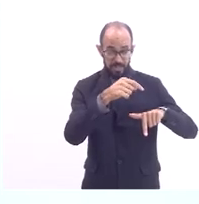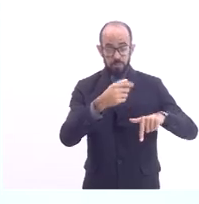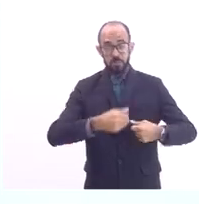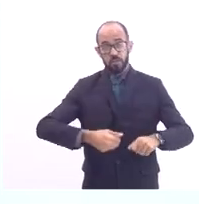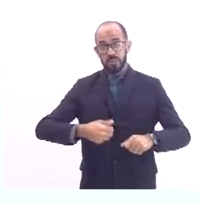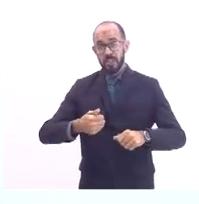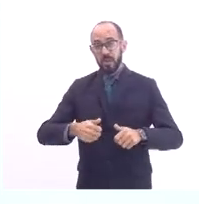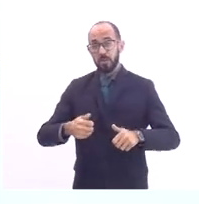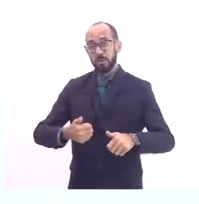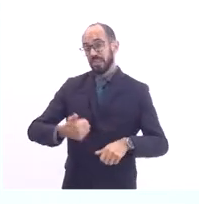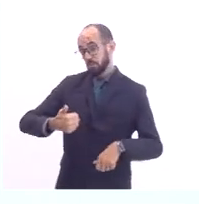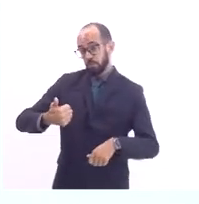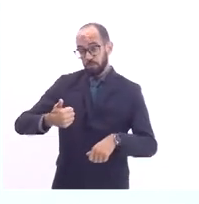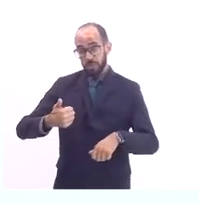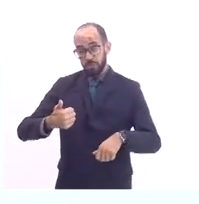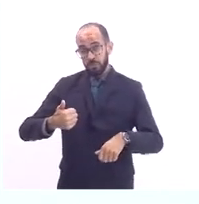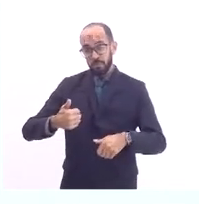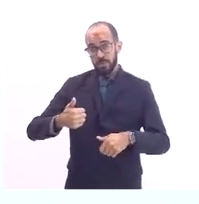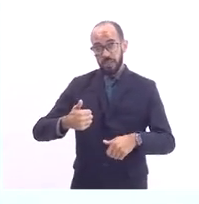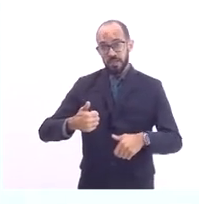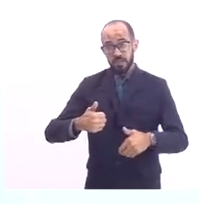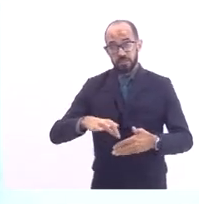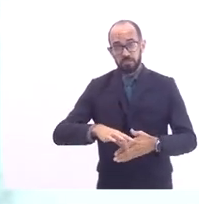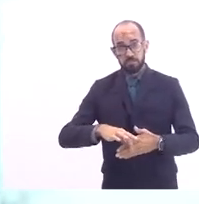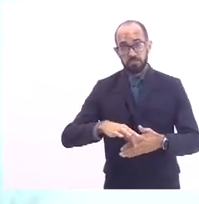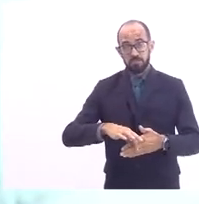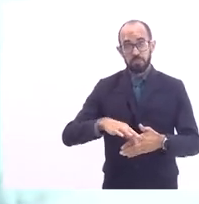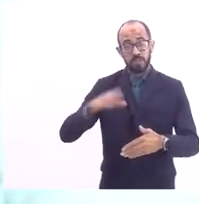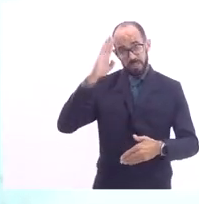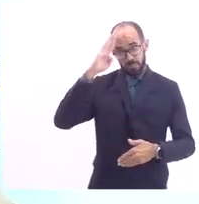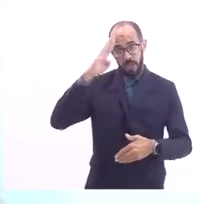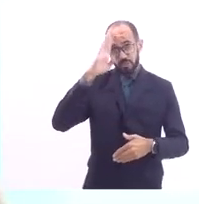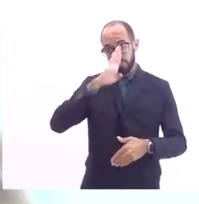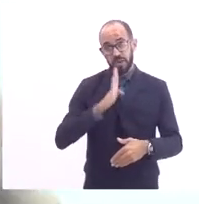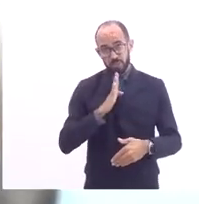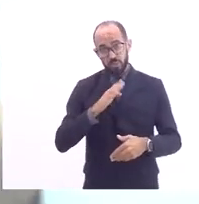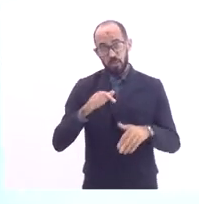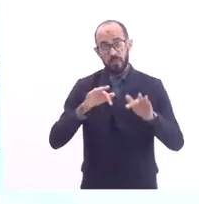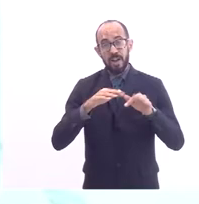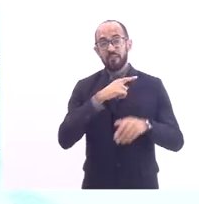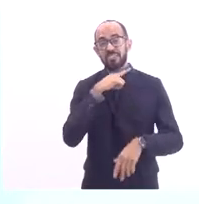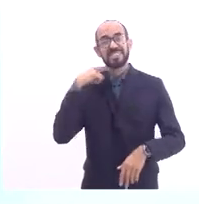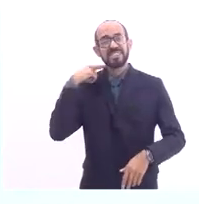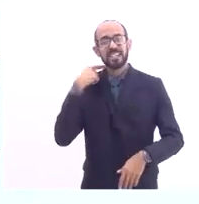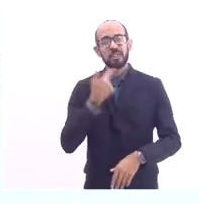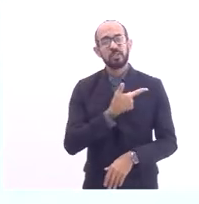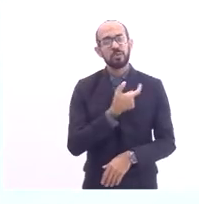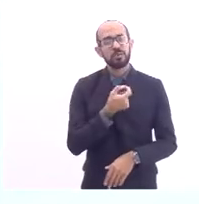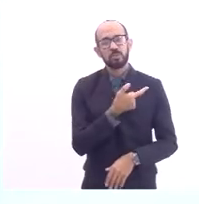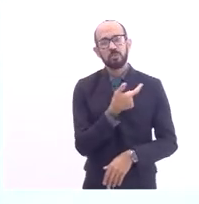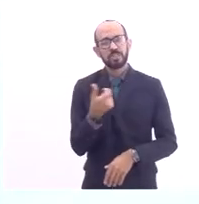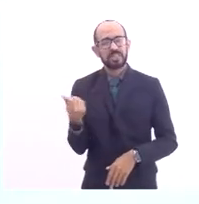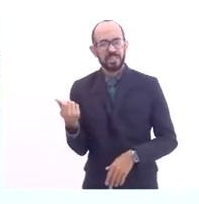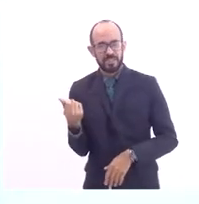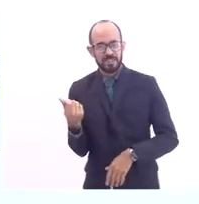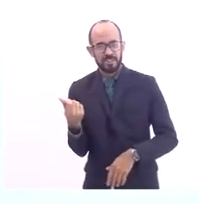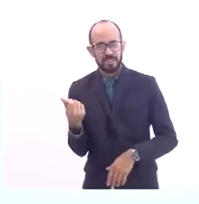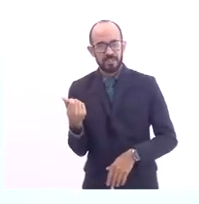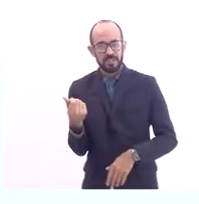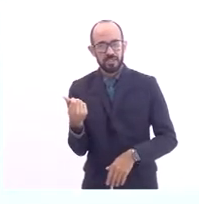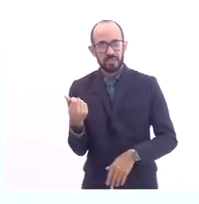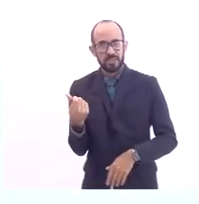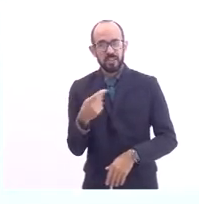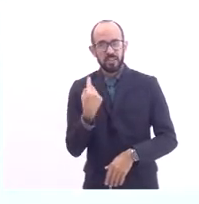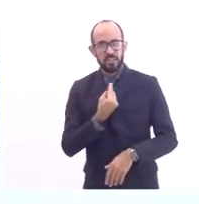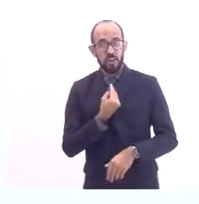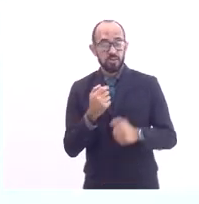ela está vencendo agora, está vencendo em 2026. E, quando nós falamos uma concessão vencendo em 2026, nós podemos